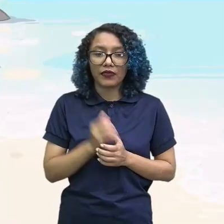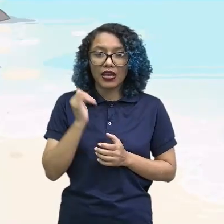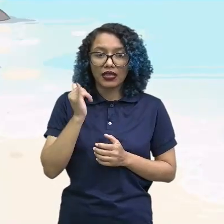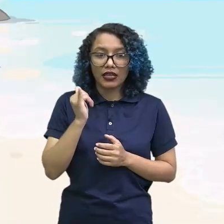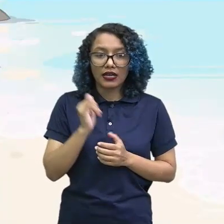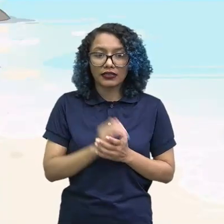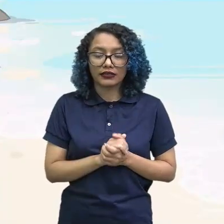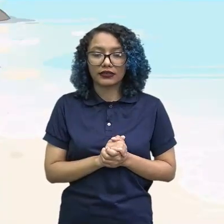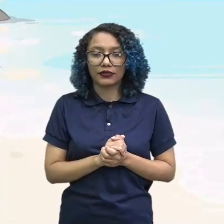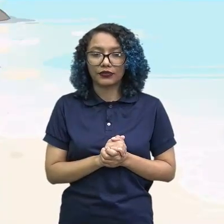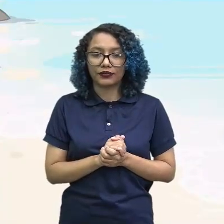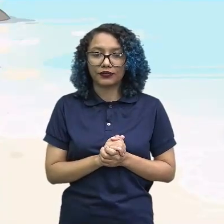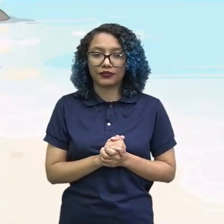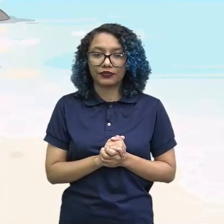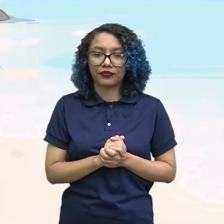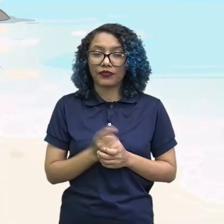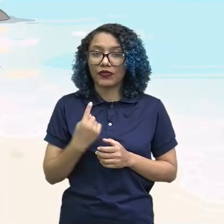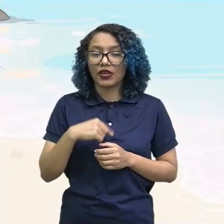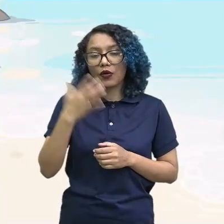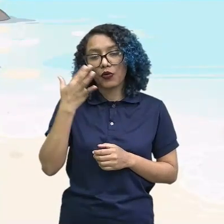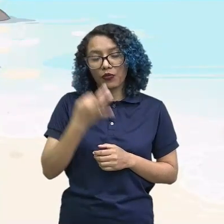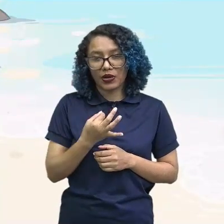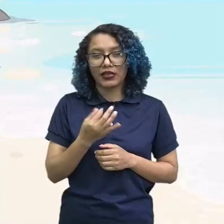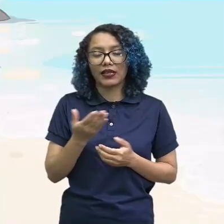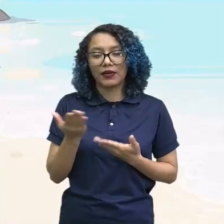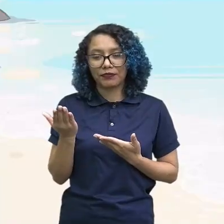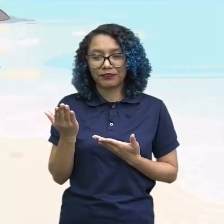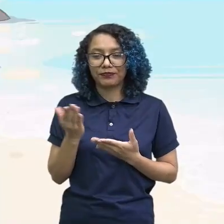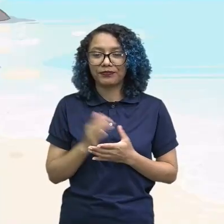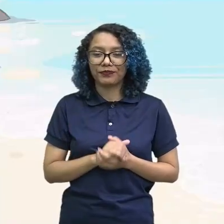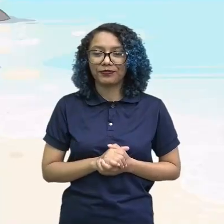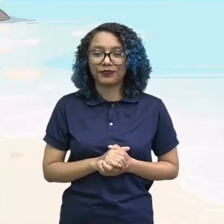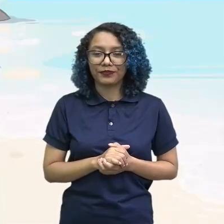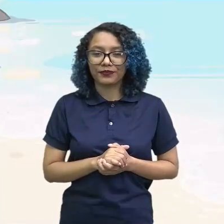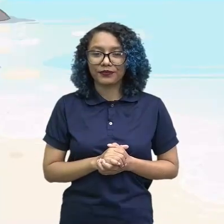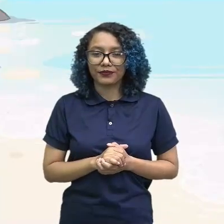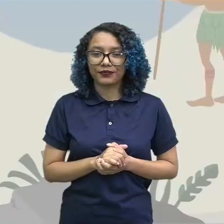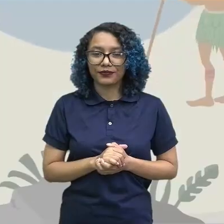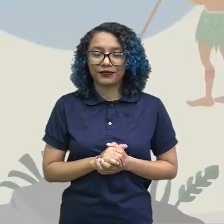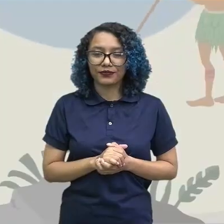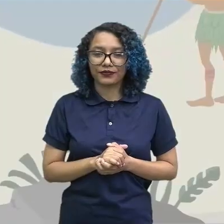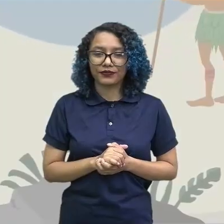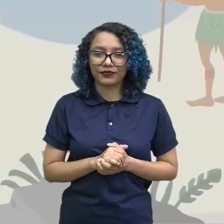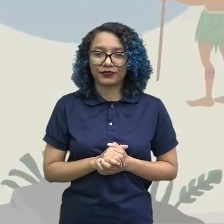e a animação desse poema, para que a gente possa compreendê-lo bem. Então, vamos lá.